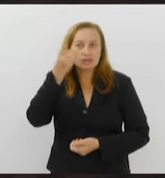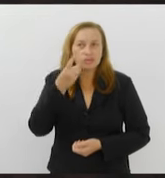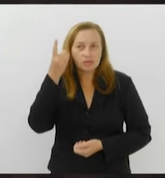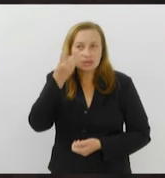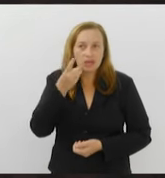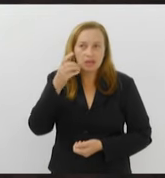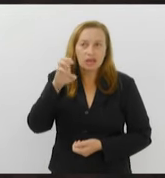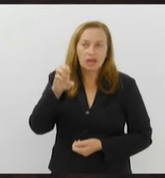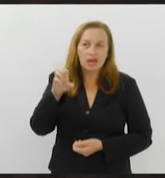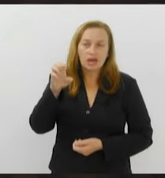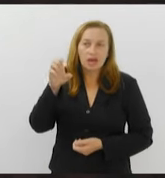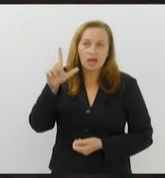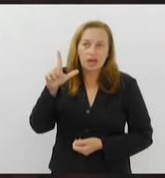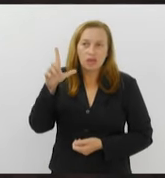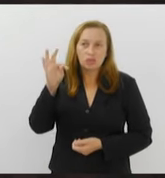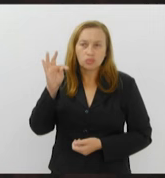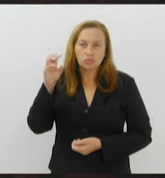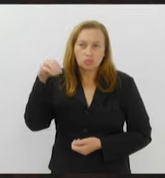Deputado Elton Cristo.